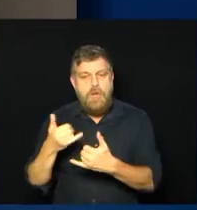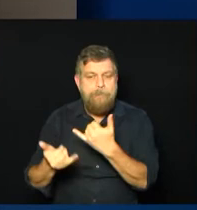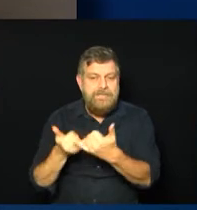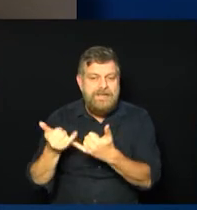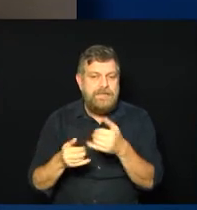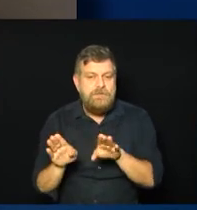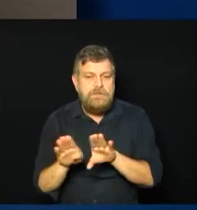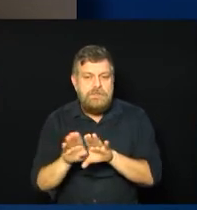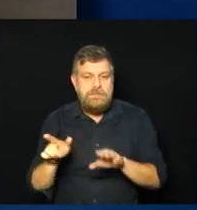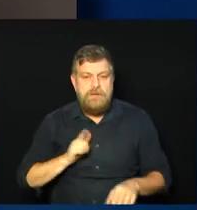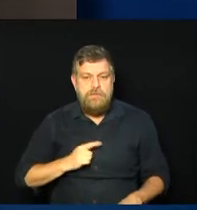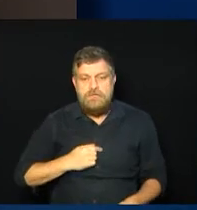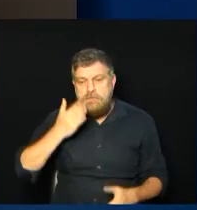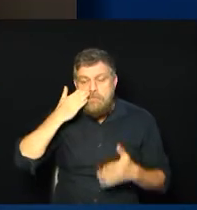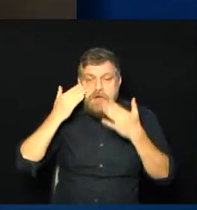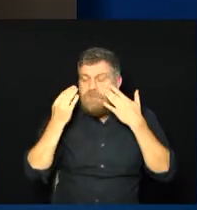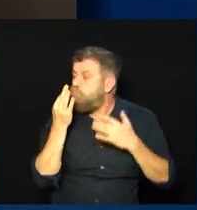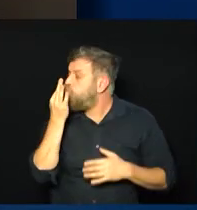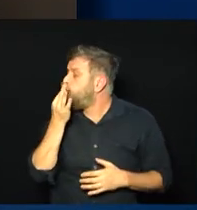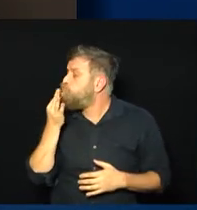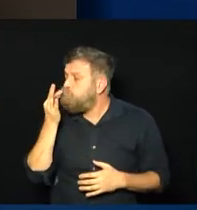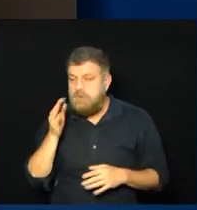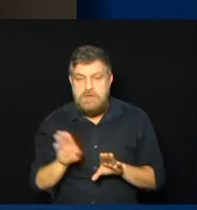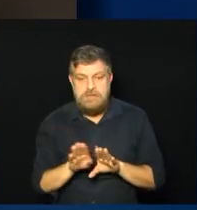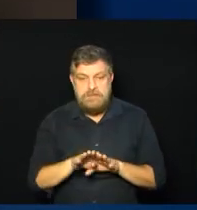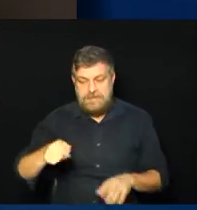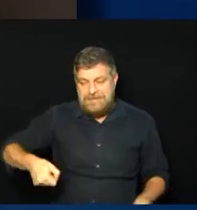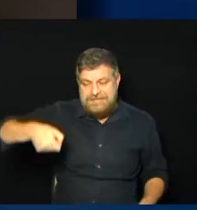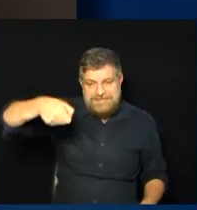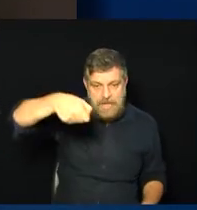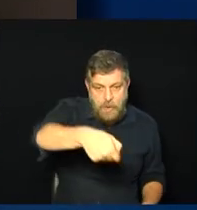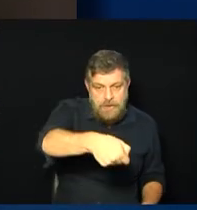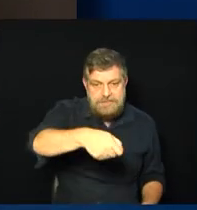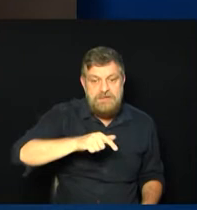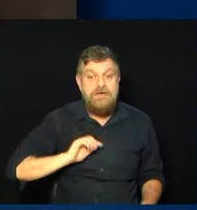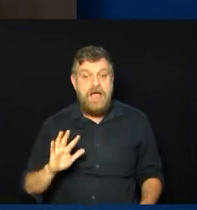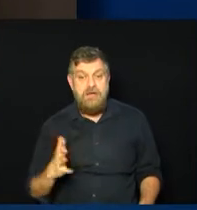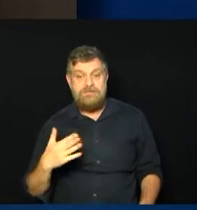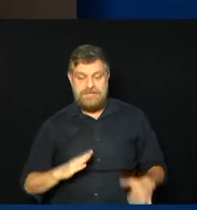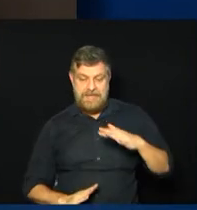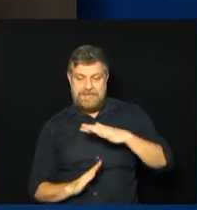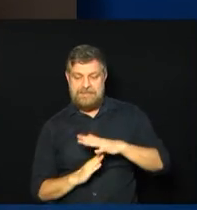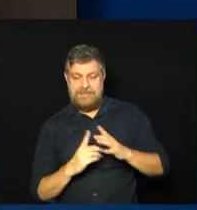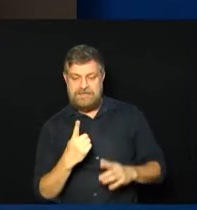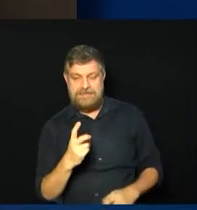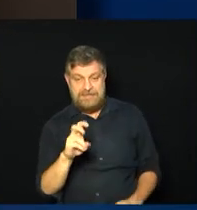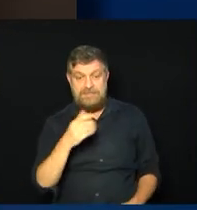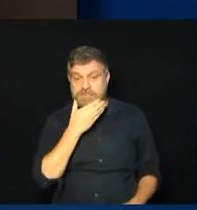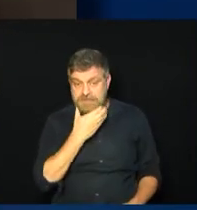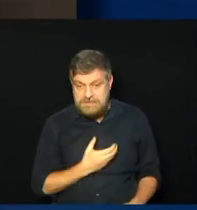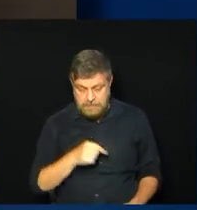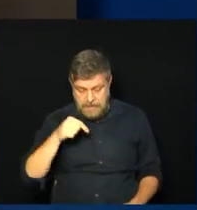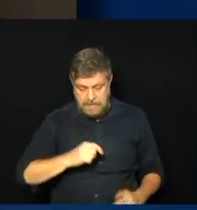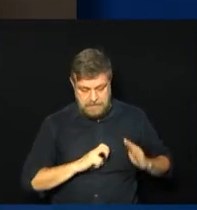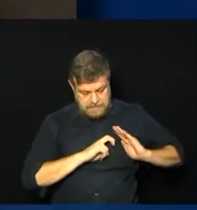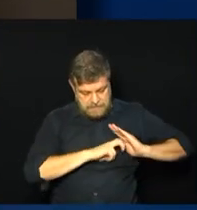até estojos de maquiagem. Tá? A devolução dessas sacolas deverá ocorrer até dia 15 de dezembro, aqui na